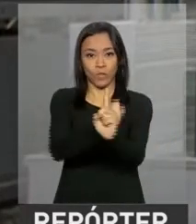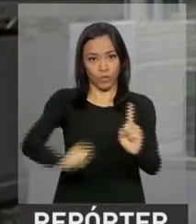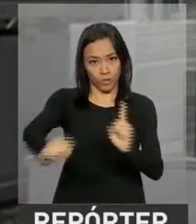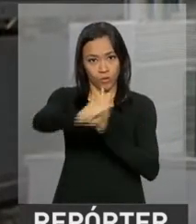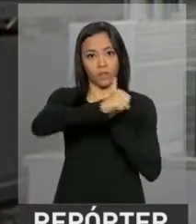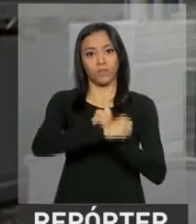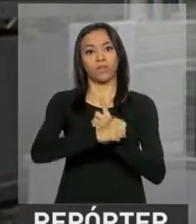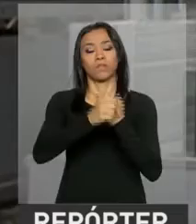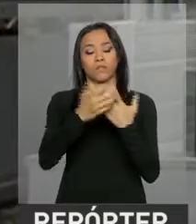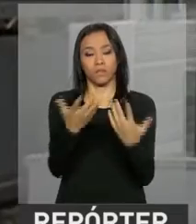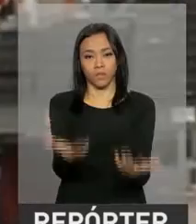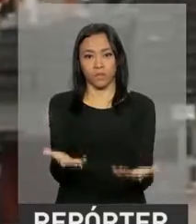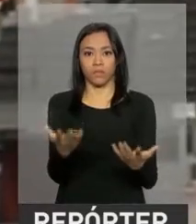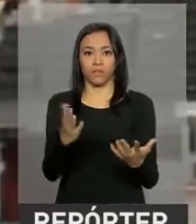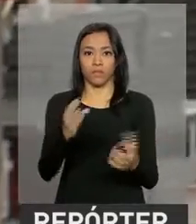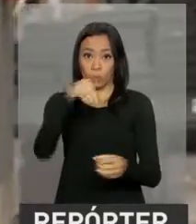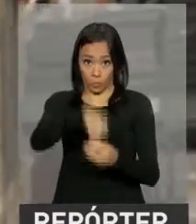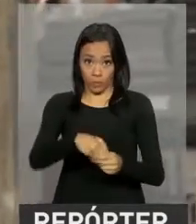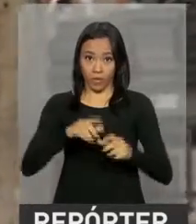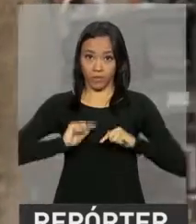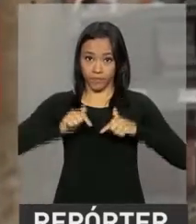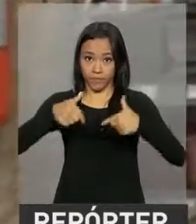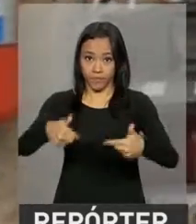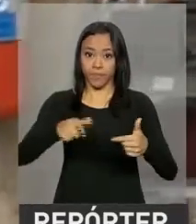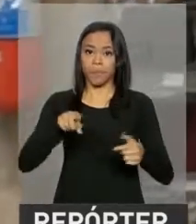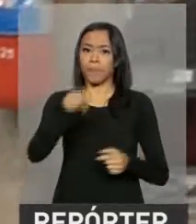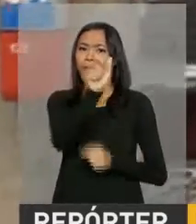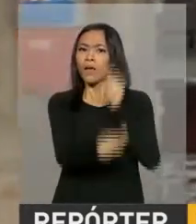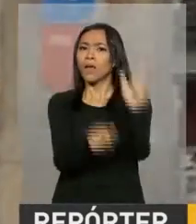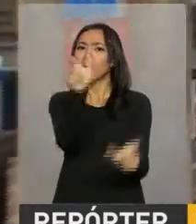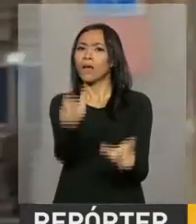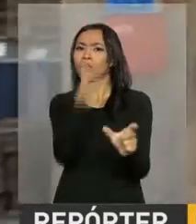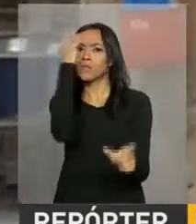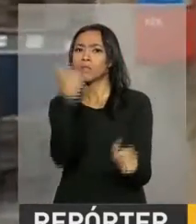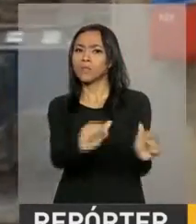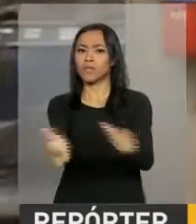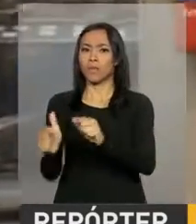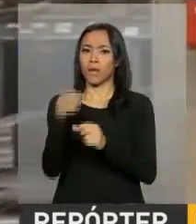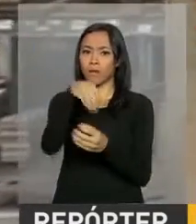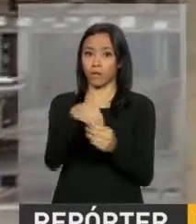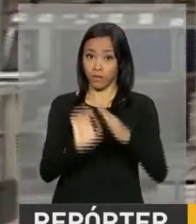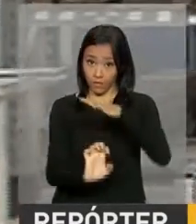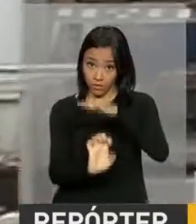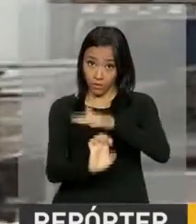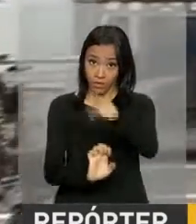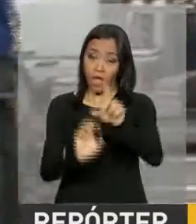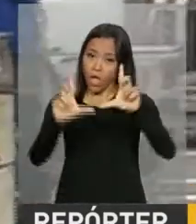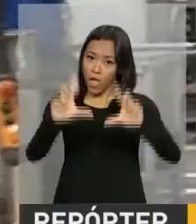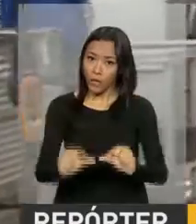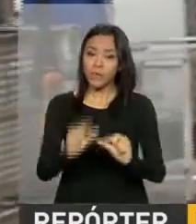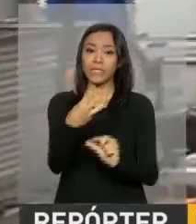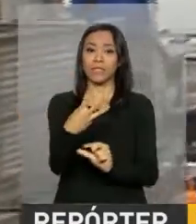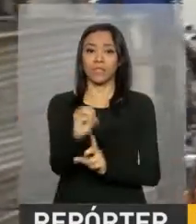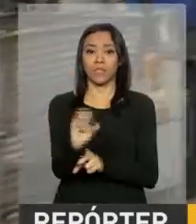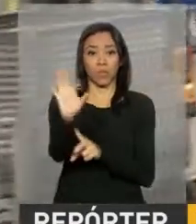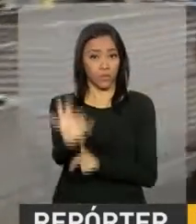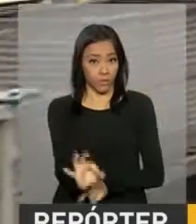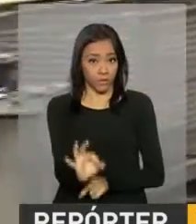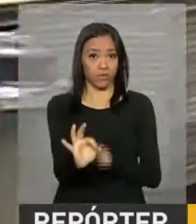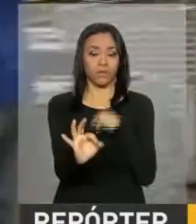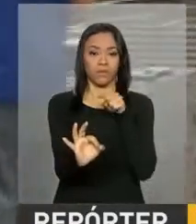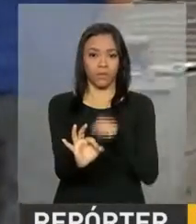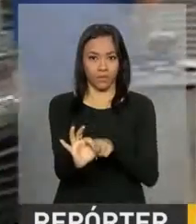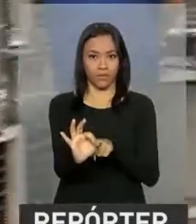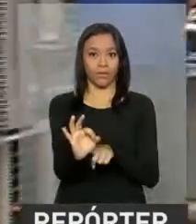gente onde a gente atua na prática os funcionários podem ter a jornada de trabalho reduzida em até 30% com redução